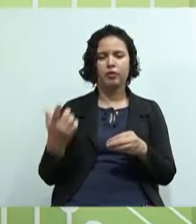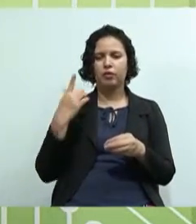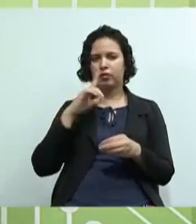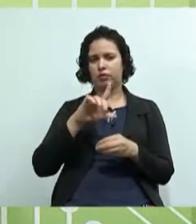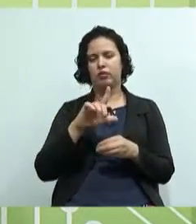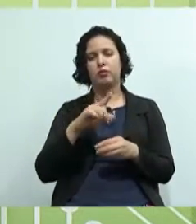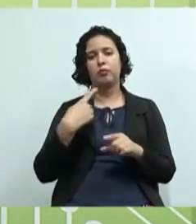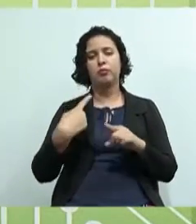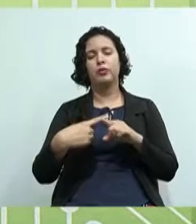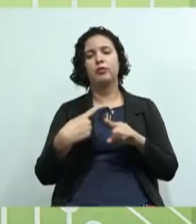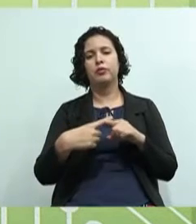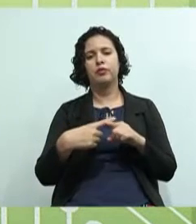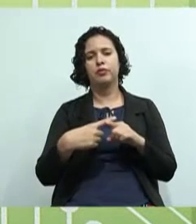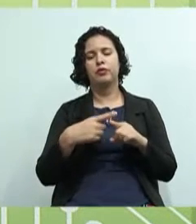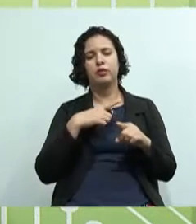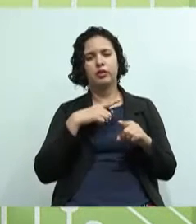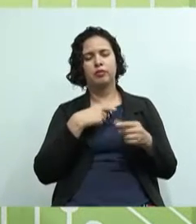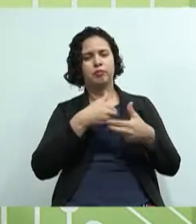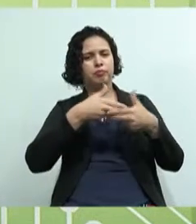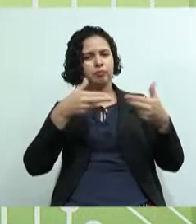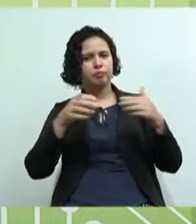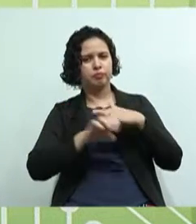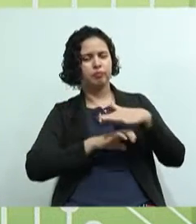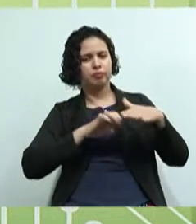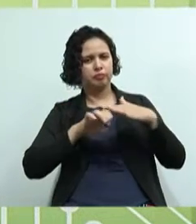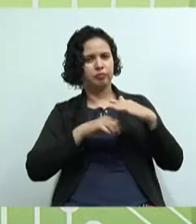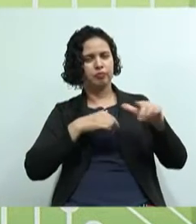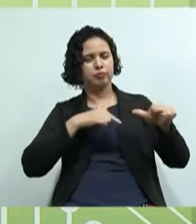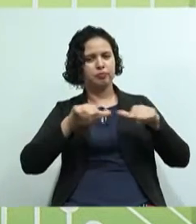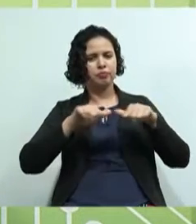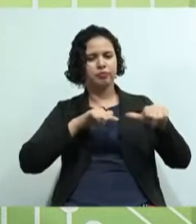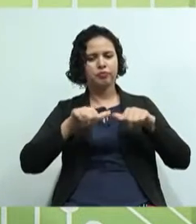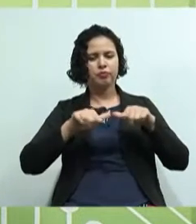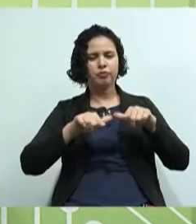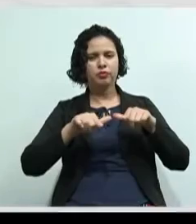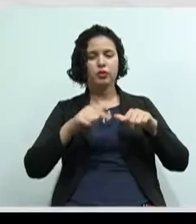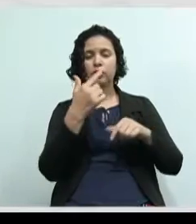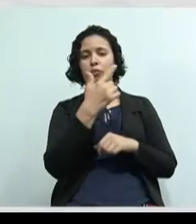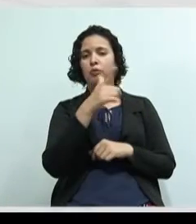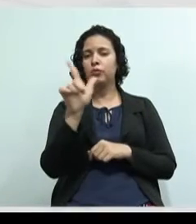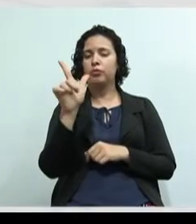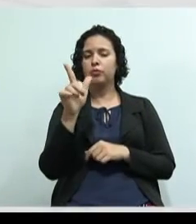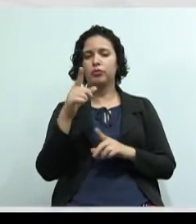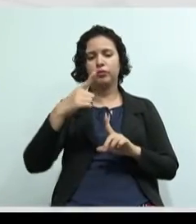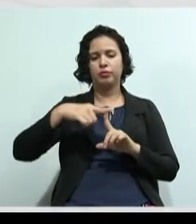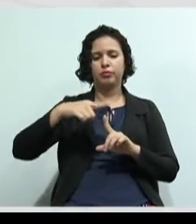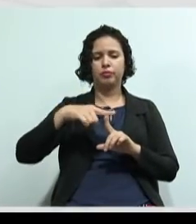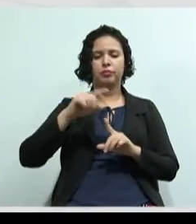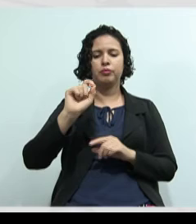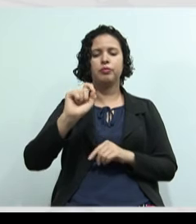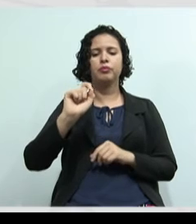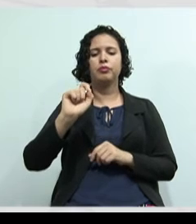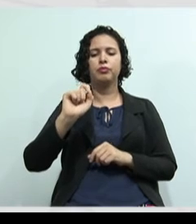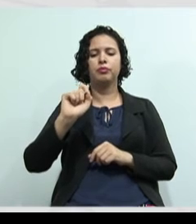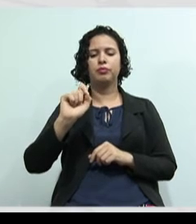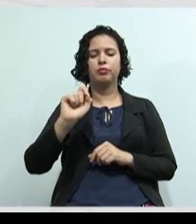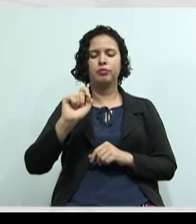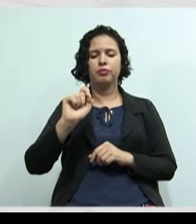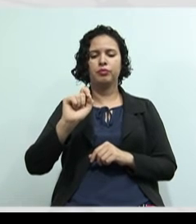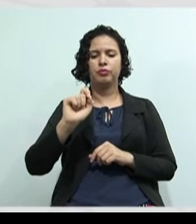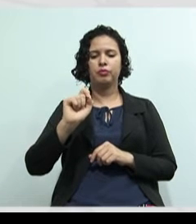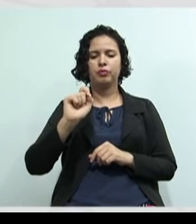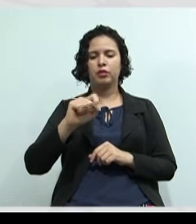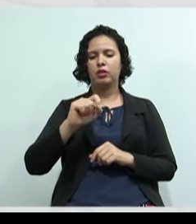para entregar um produto ou serviço melhor, tá? Outro tipo é a ameaça, tá? De entrada de novos concorrentes, também o poder